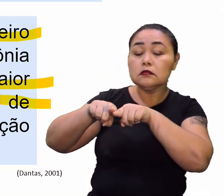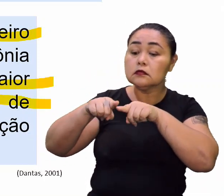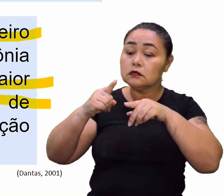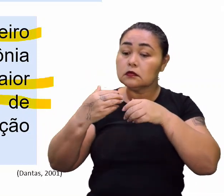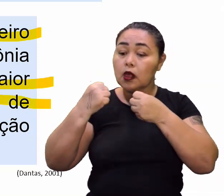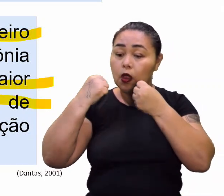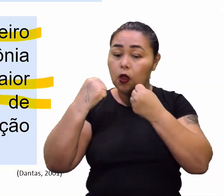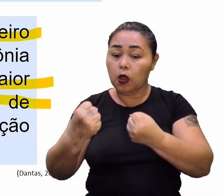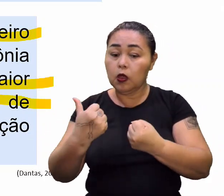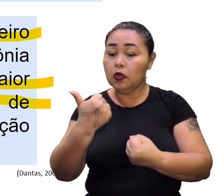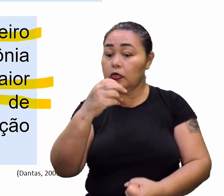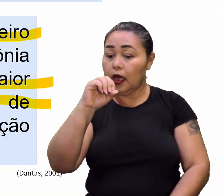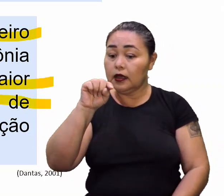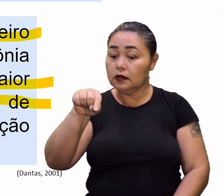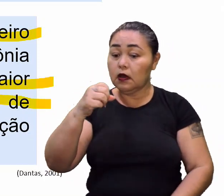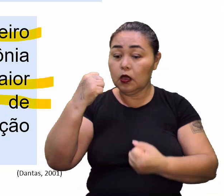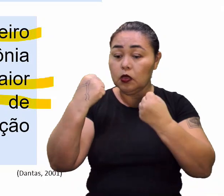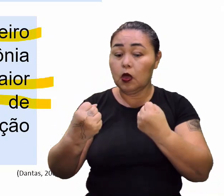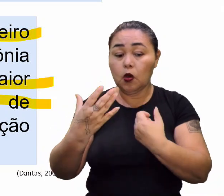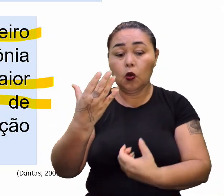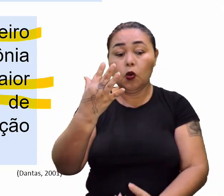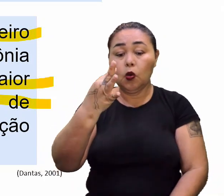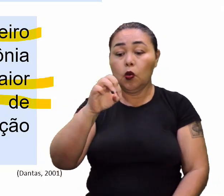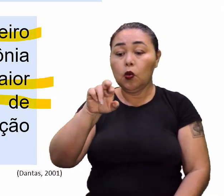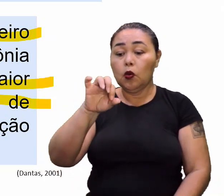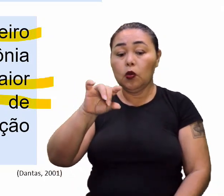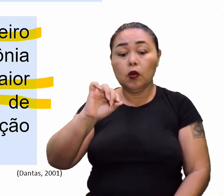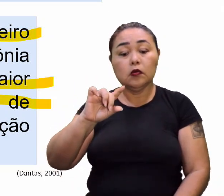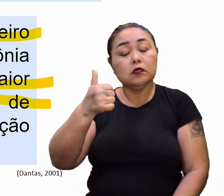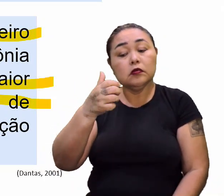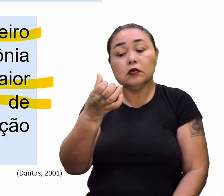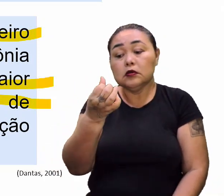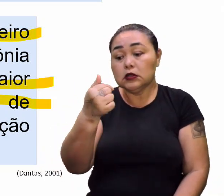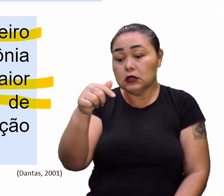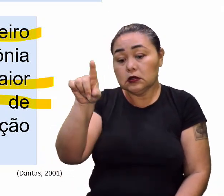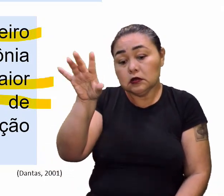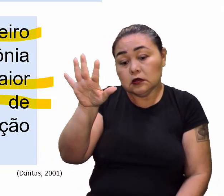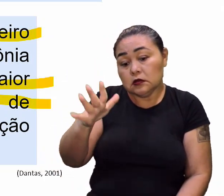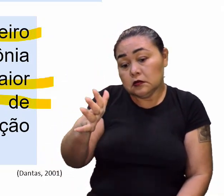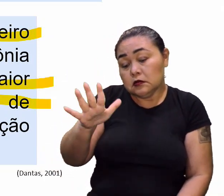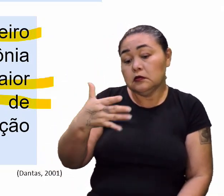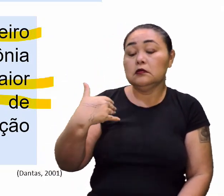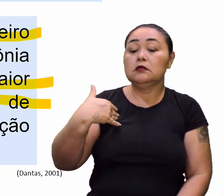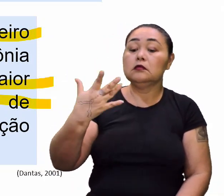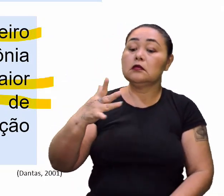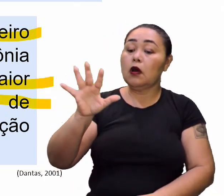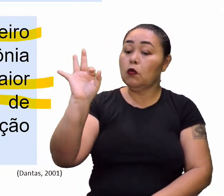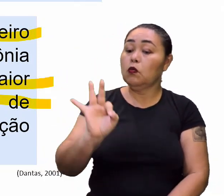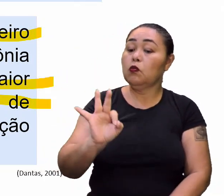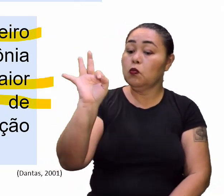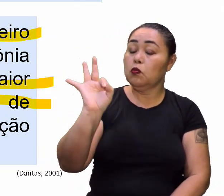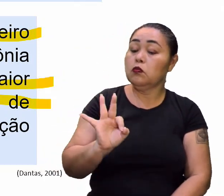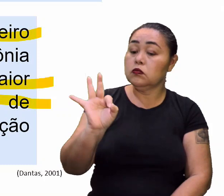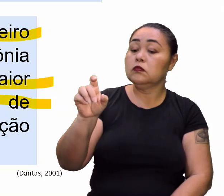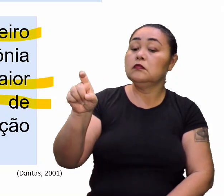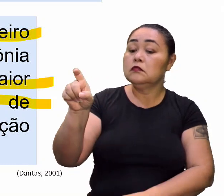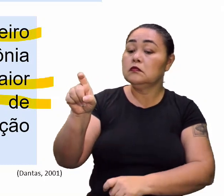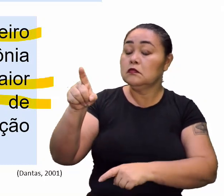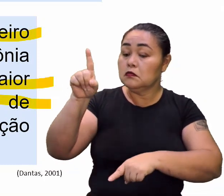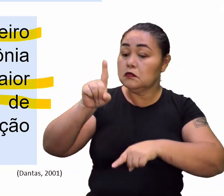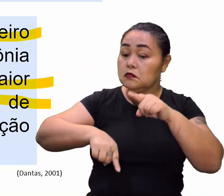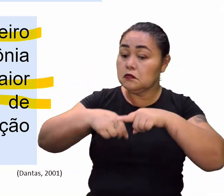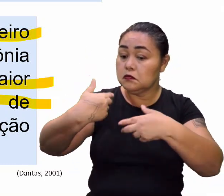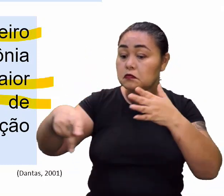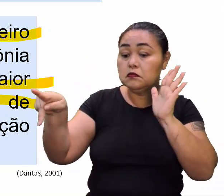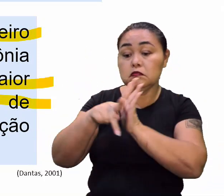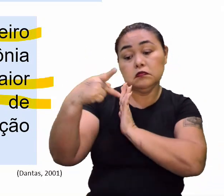mil toneladas de cassiterita, representando 67% da produção nacional. Alta produção, Alta produção.